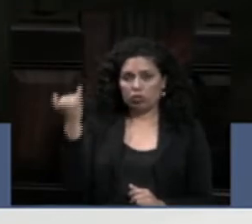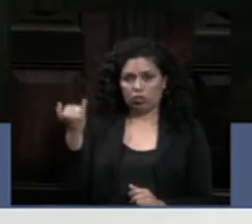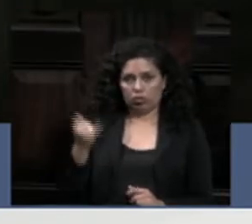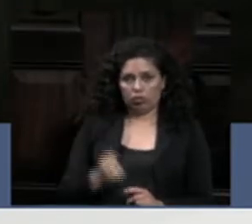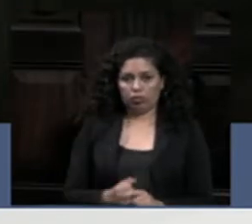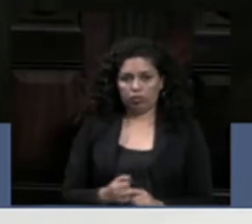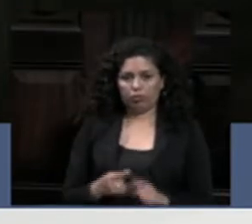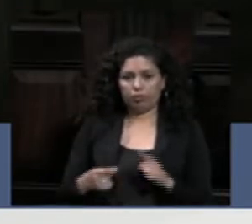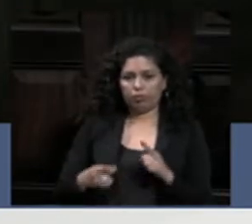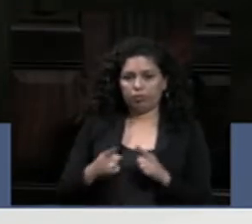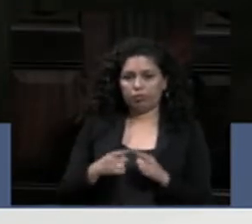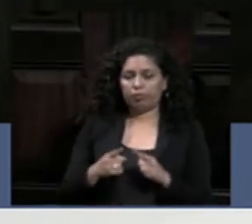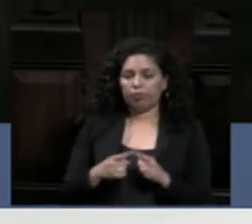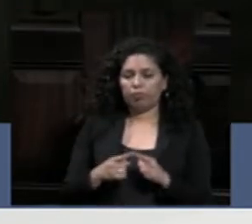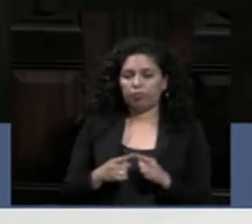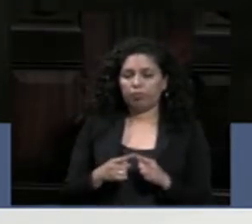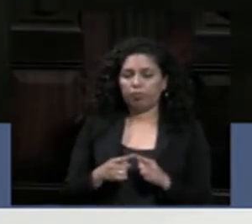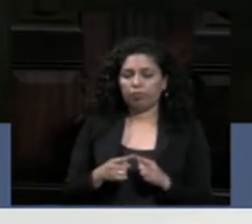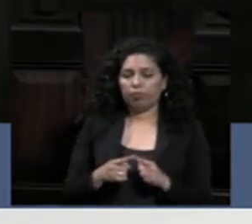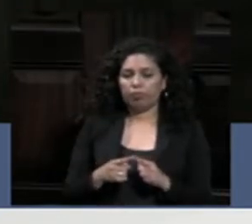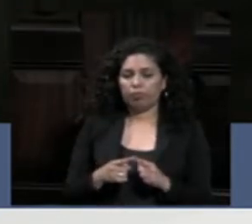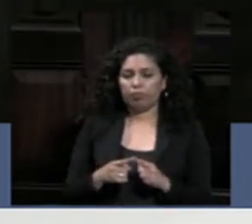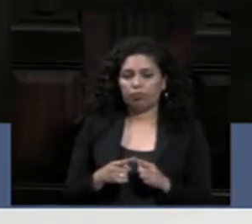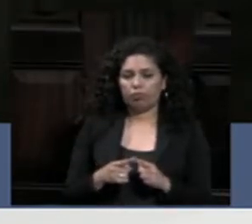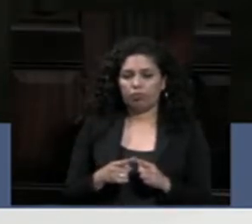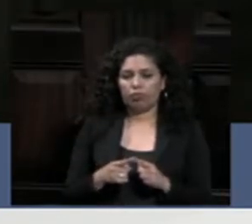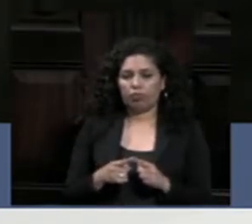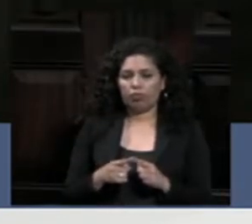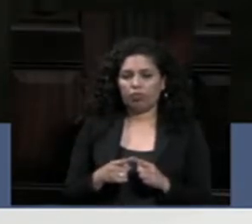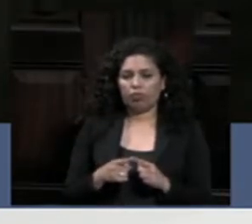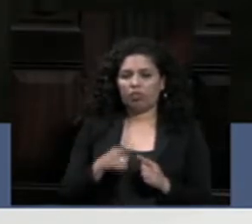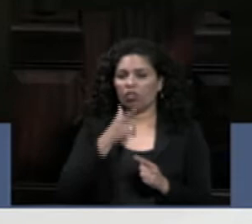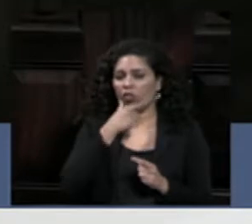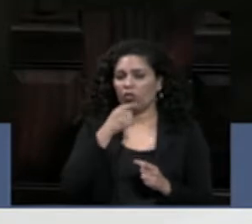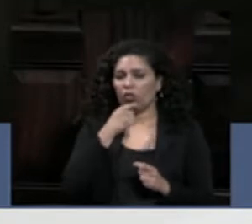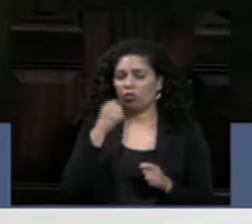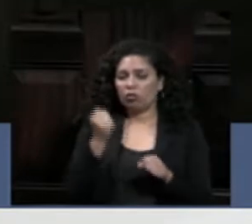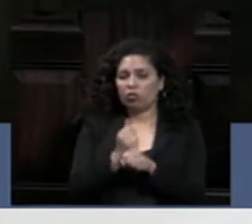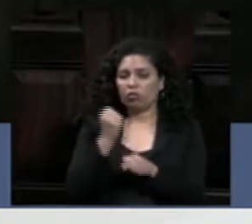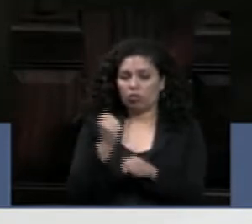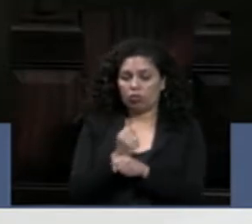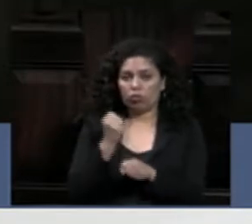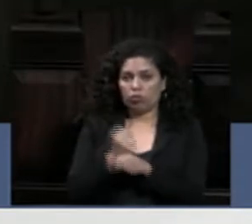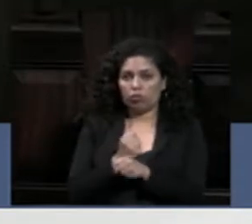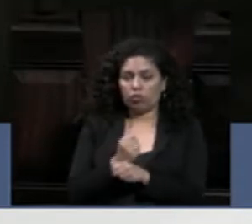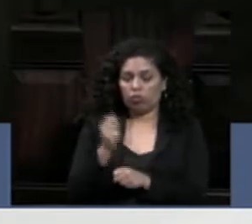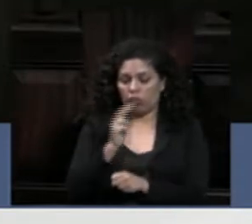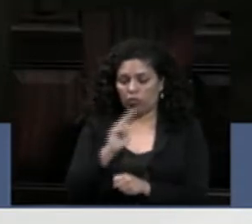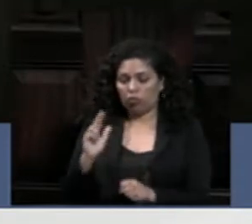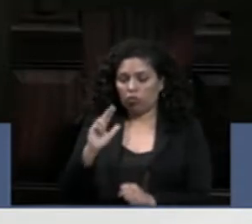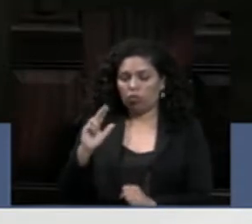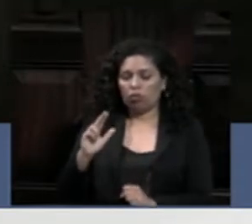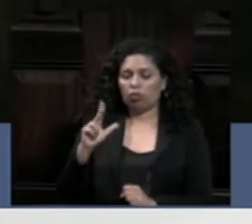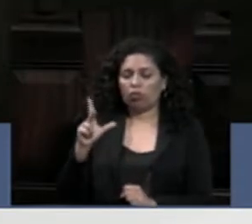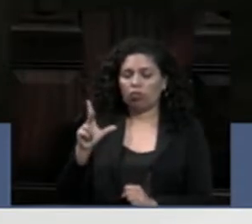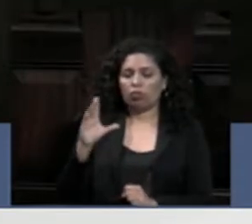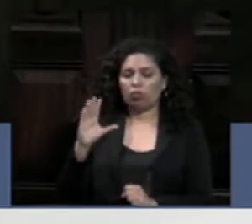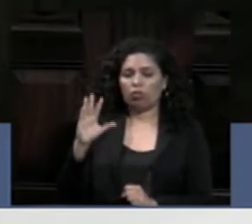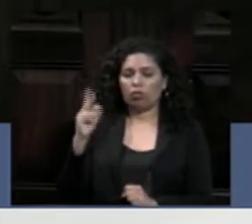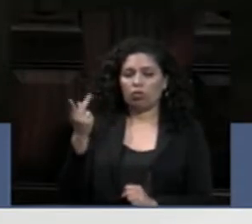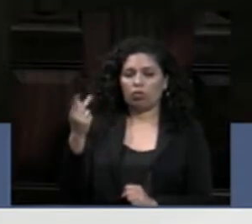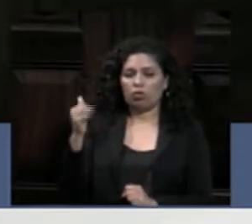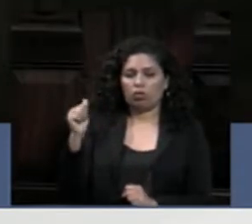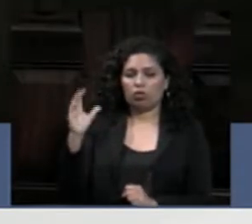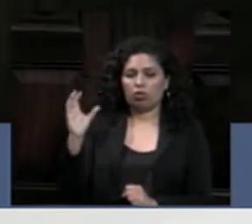Primeiro, obviamente, falar que o engenheiro José Chacon, como todo mundo chamava, José Chacon de Assis, mas conhecido como Chacon, a